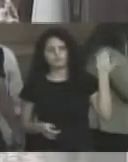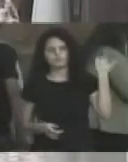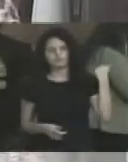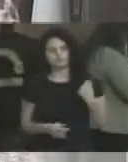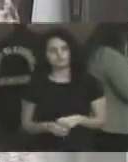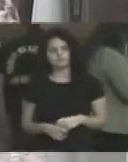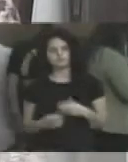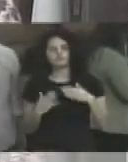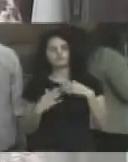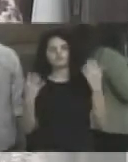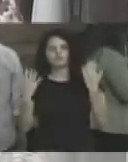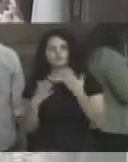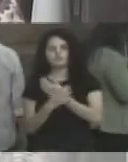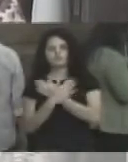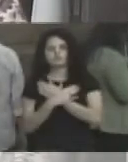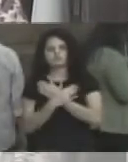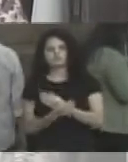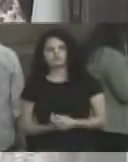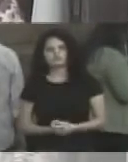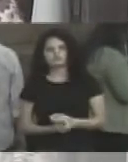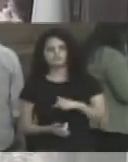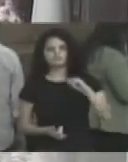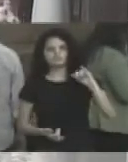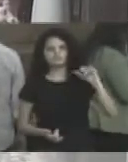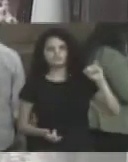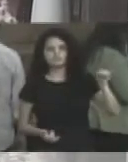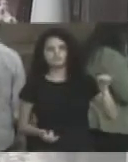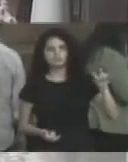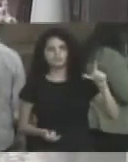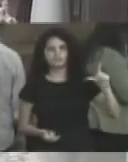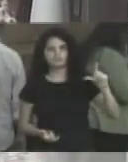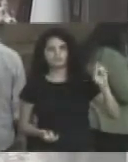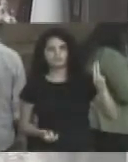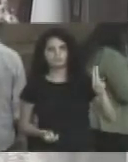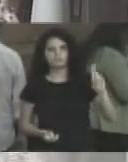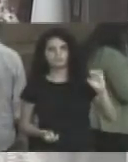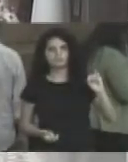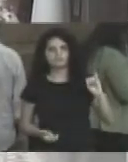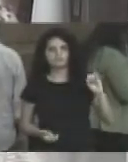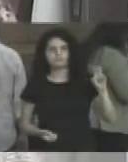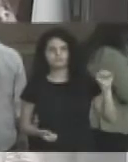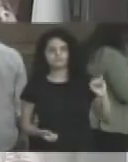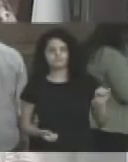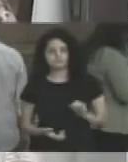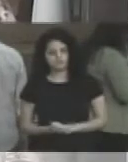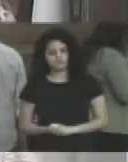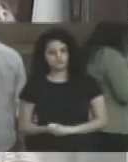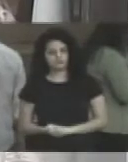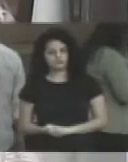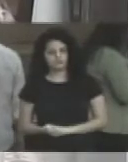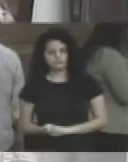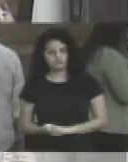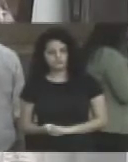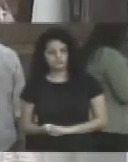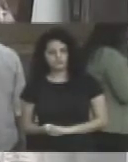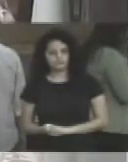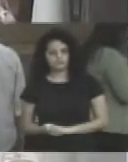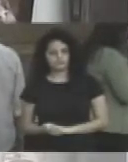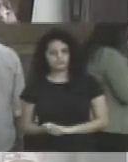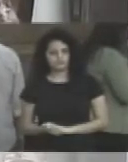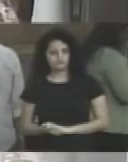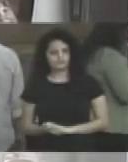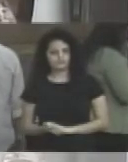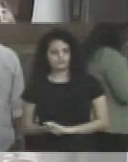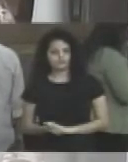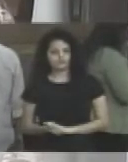deputado Luiz Sérgio, do PT, que ele é do PT, mas ele não deixa de ser deputado, e eleito também por pessoas de Angra dos